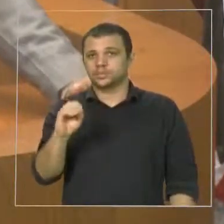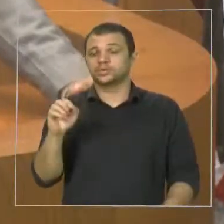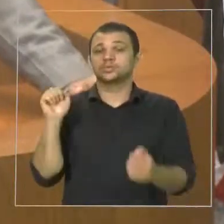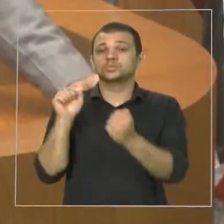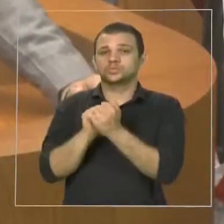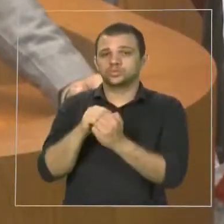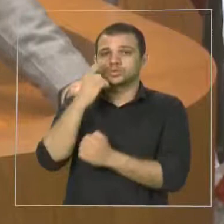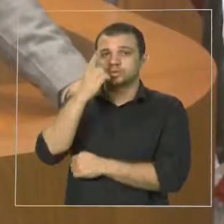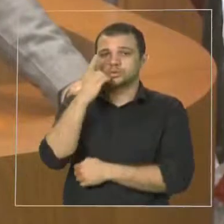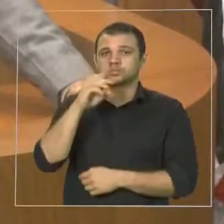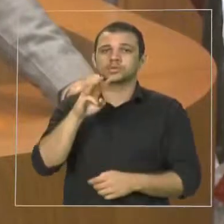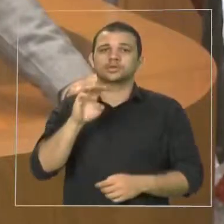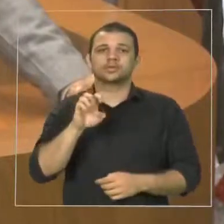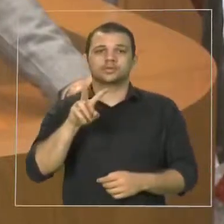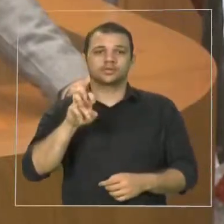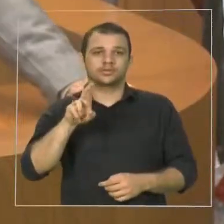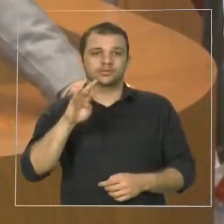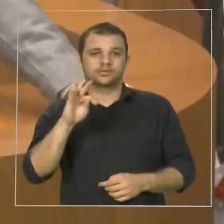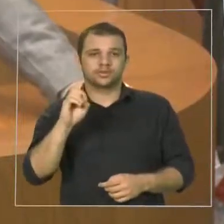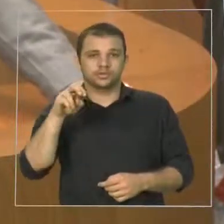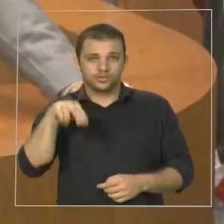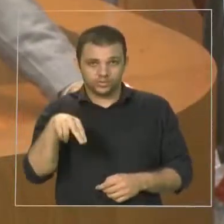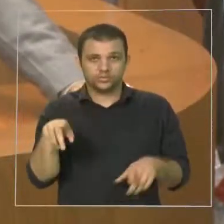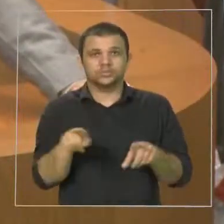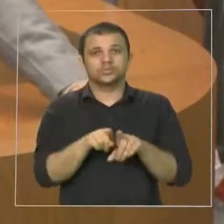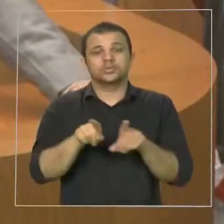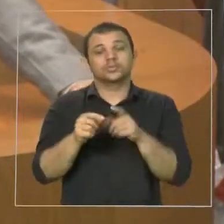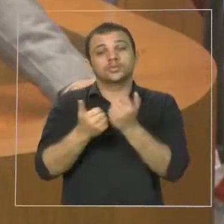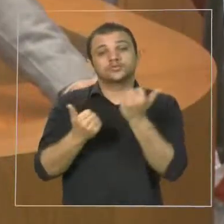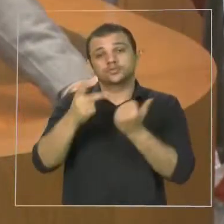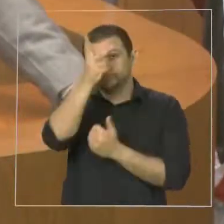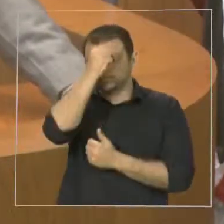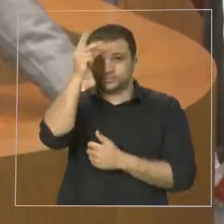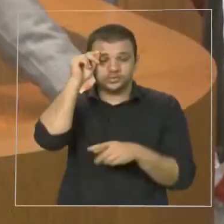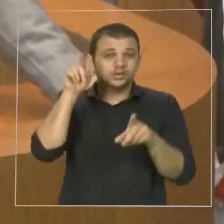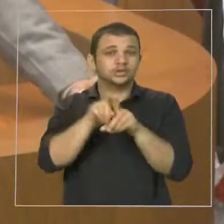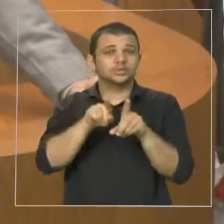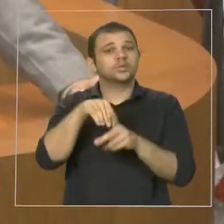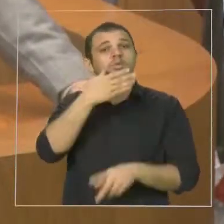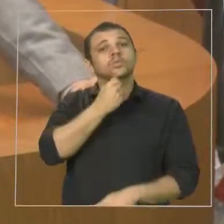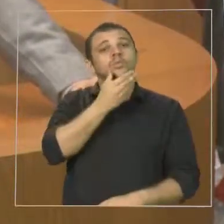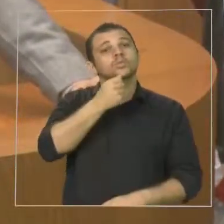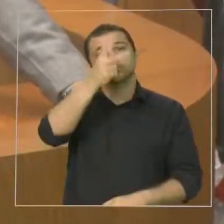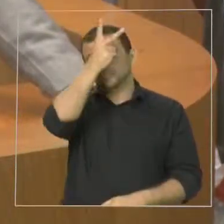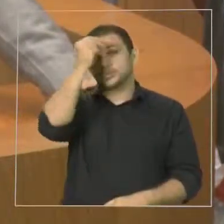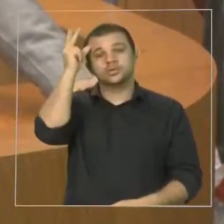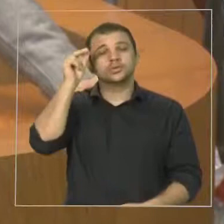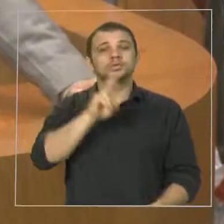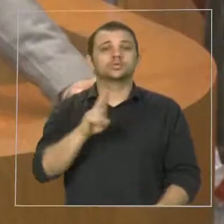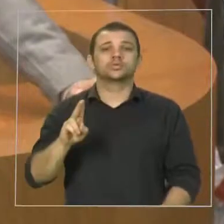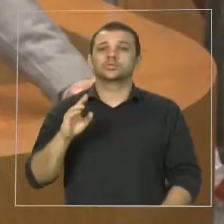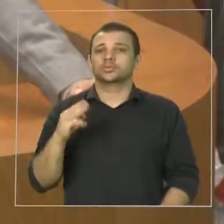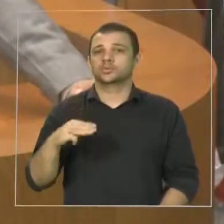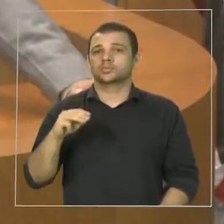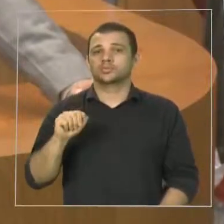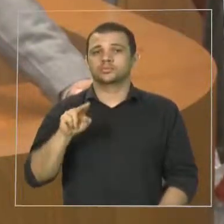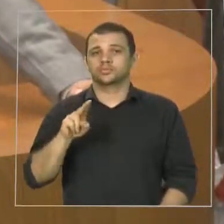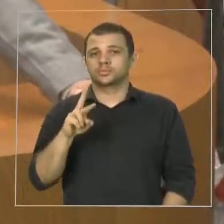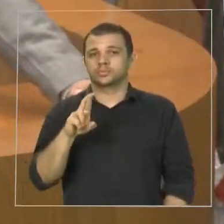anfitrião daquela manhã de sábado, o prefeito Maurício Macedo,